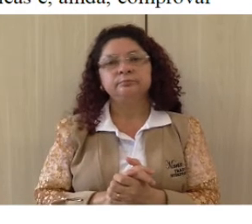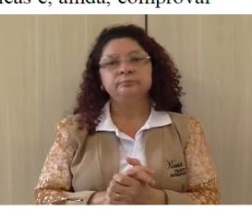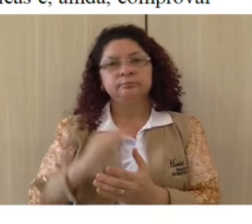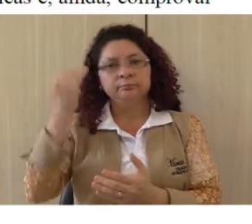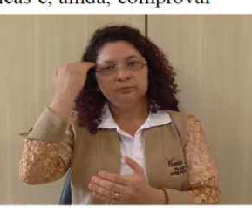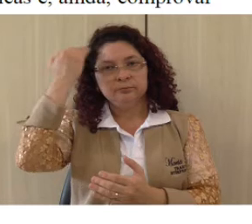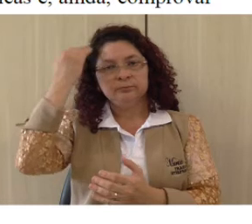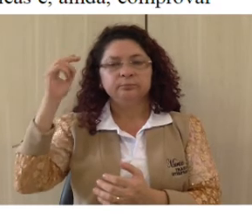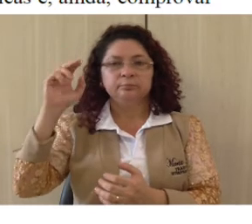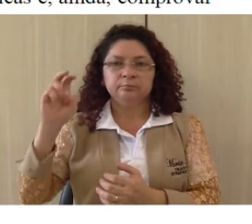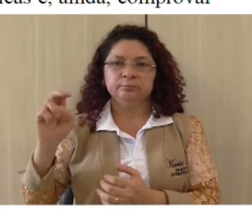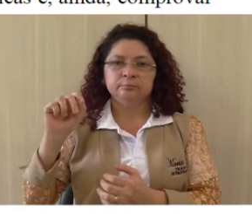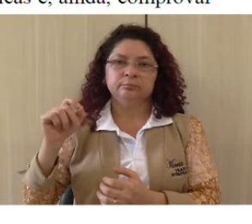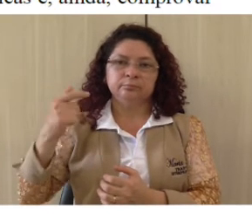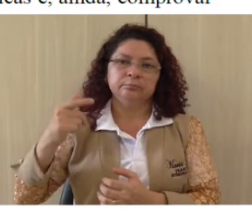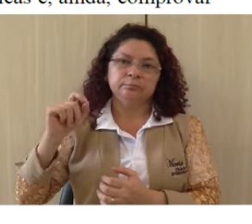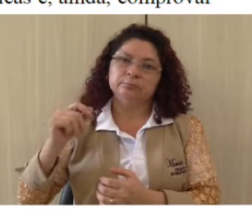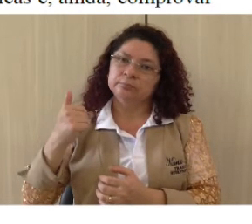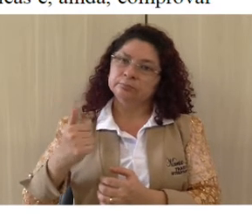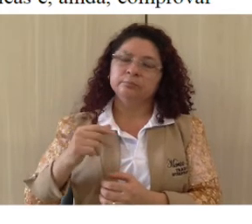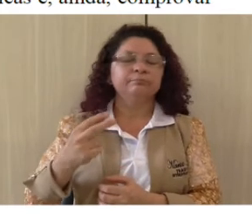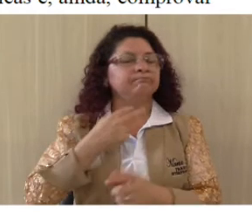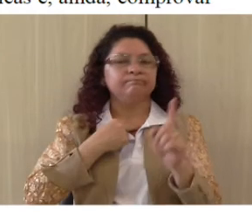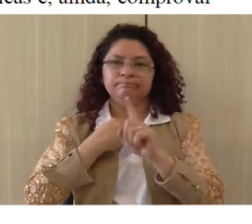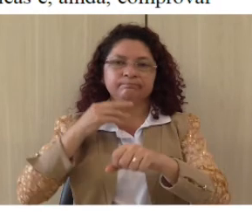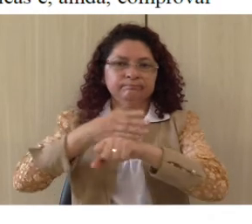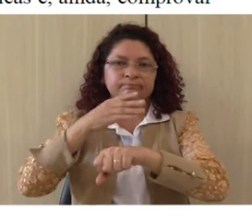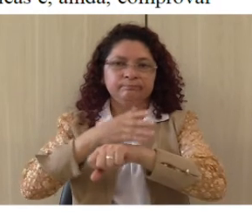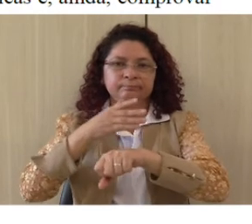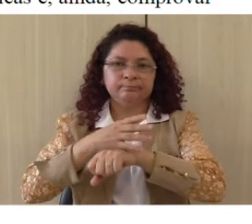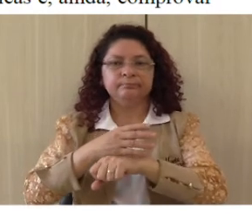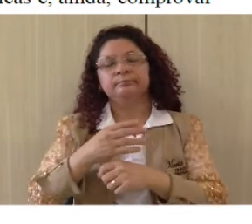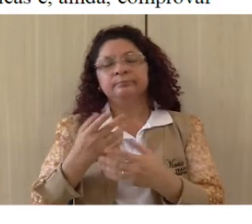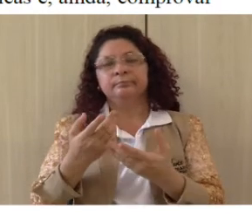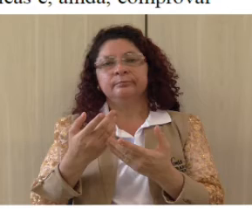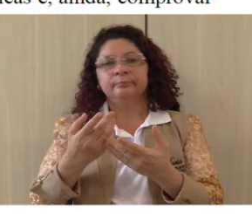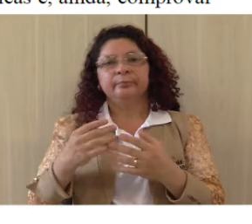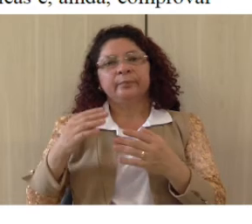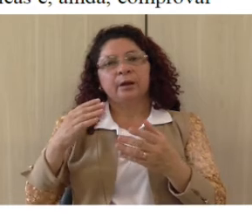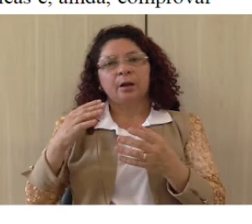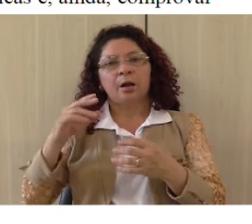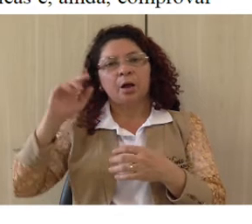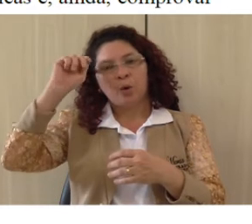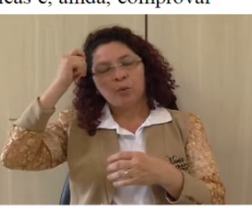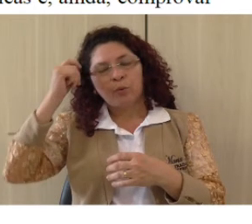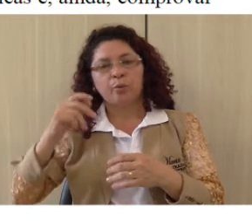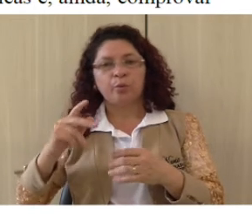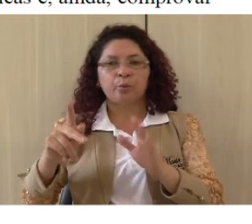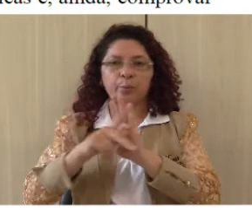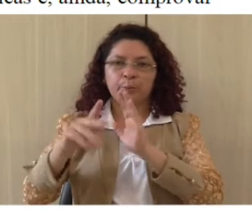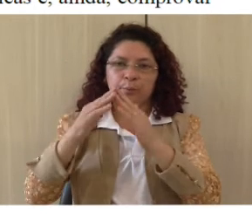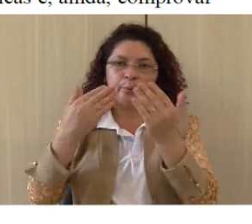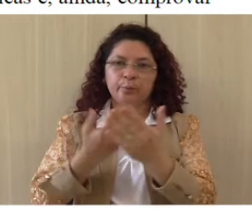Item 5.2.1. Não poderão concorrer às vagas reservadas ao sistema de cotas para a escola